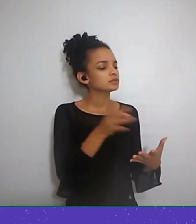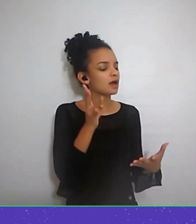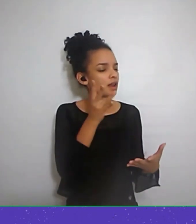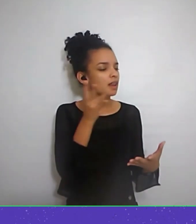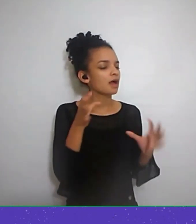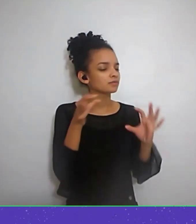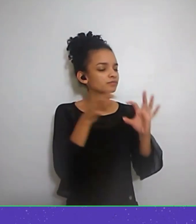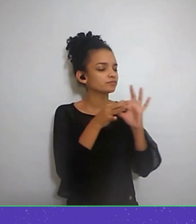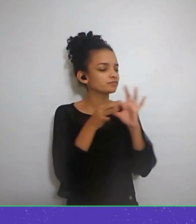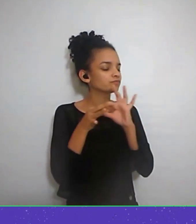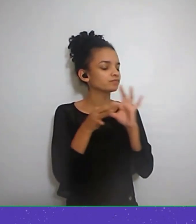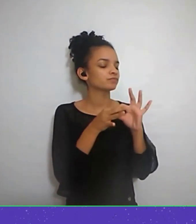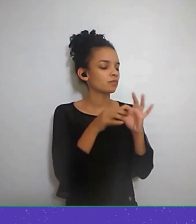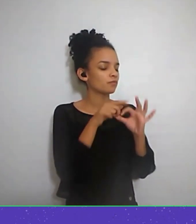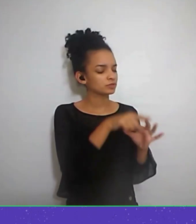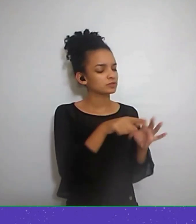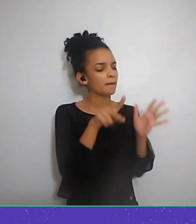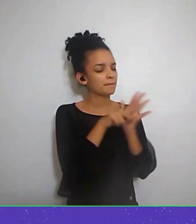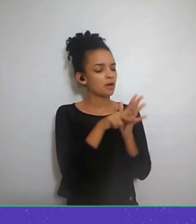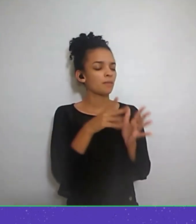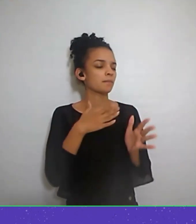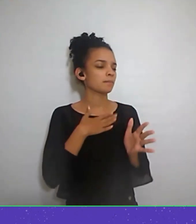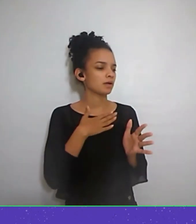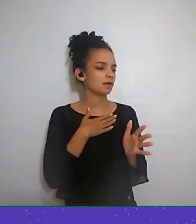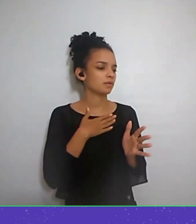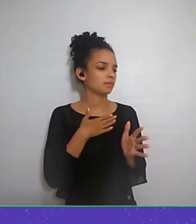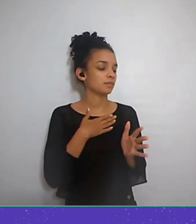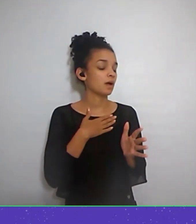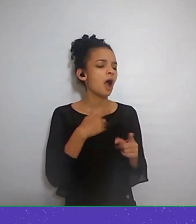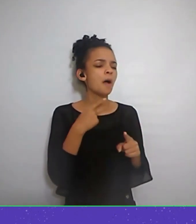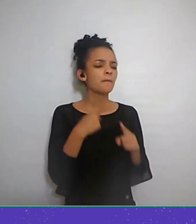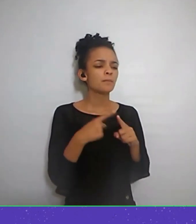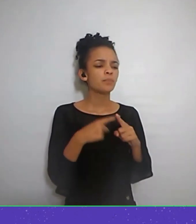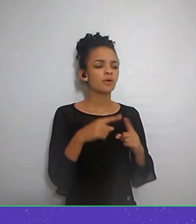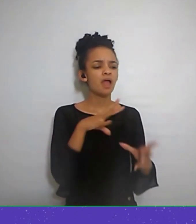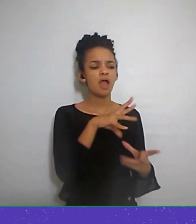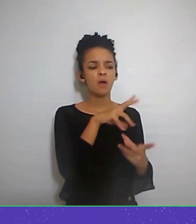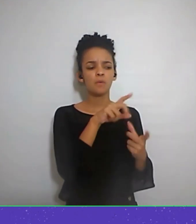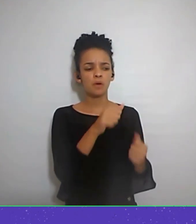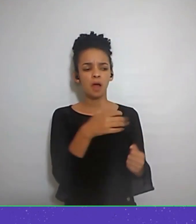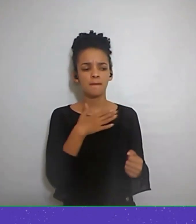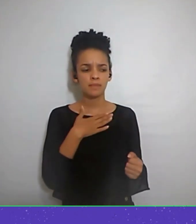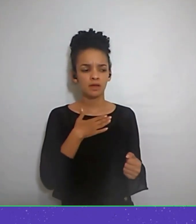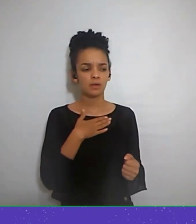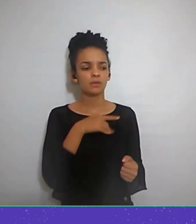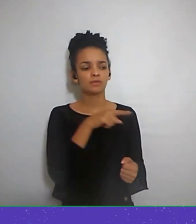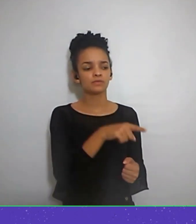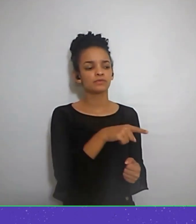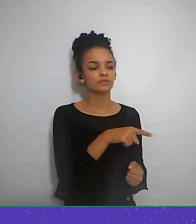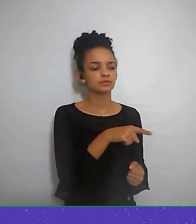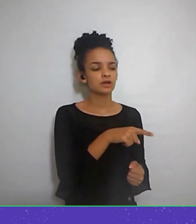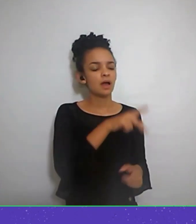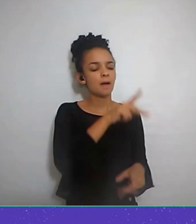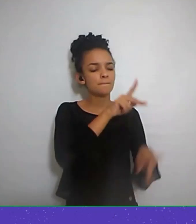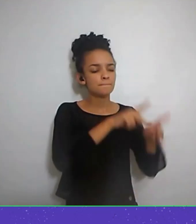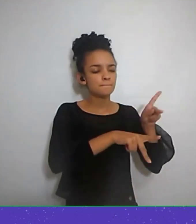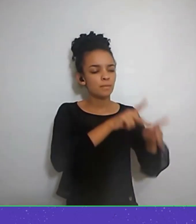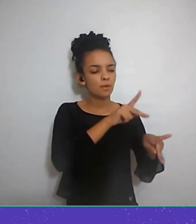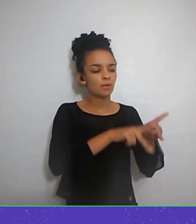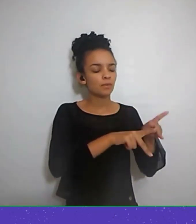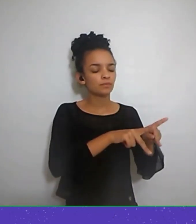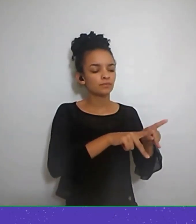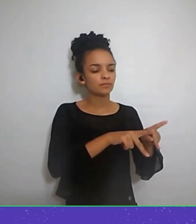dentre todos os povos, porque toda a terra é minha, e vós me sereis reino de